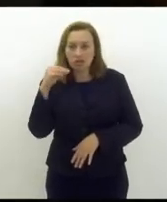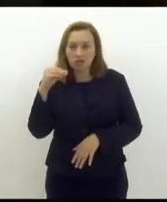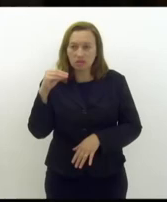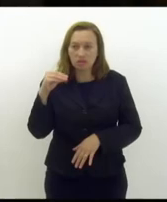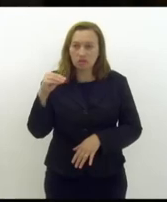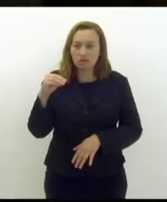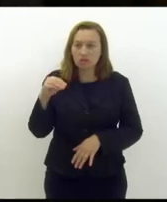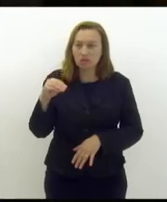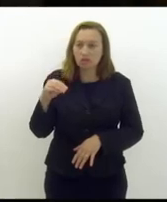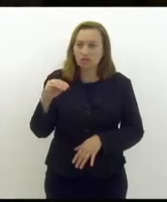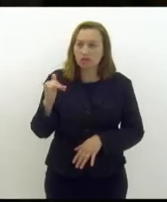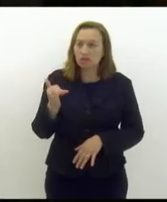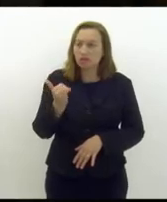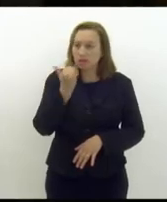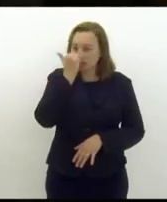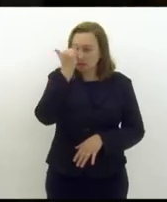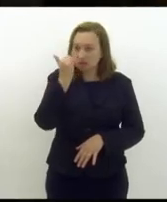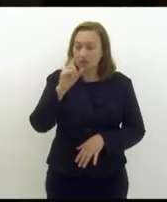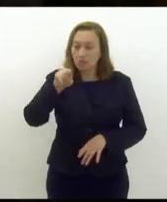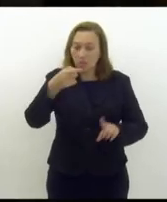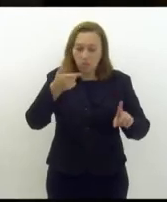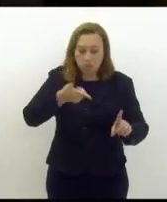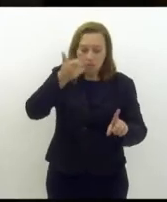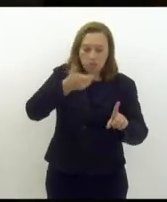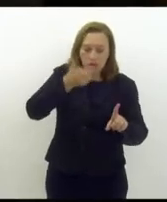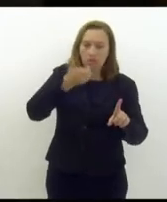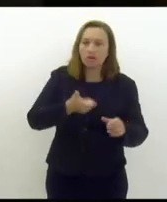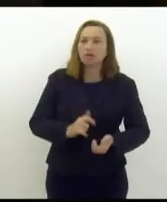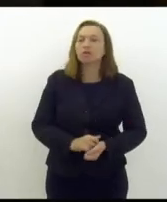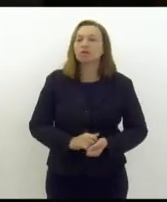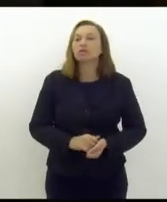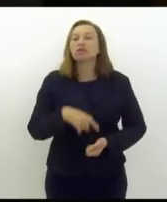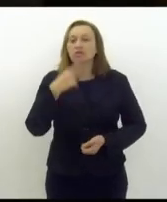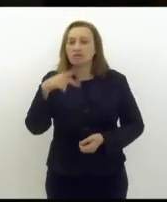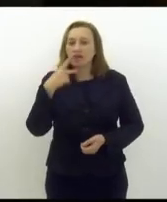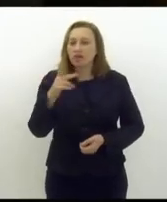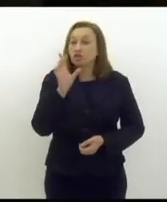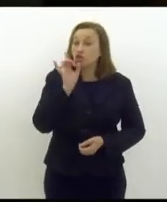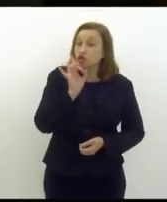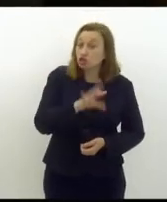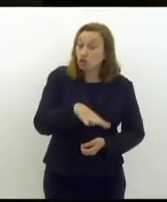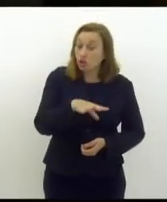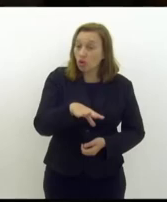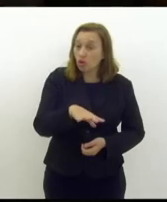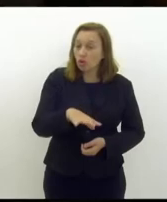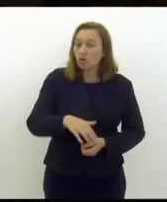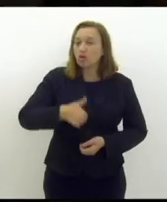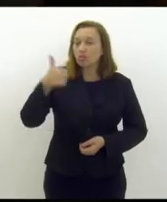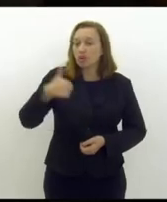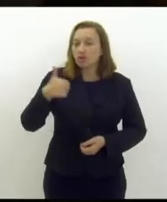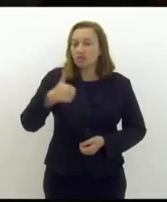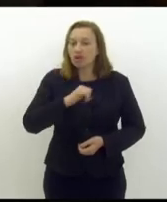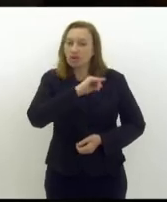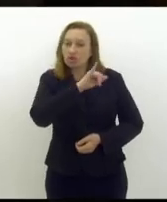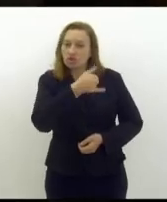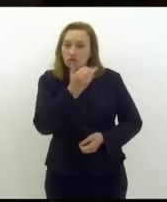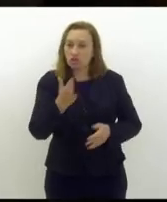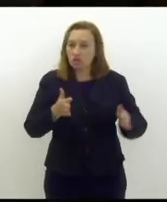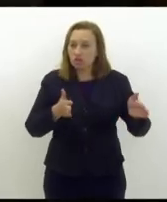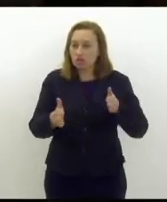feridos após serem baleados e isso estamos falando apenas entre primeiro de janeiro de